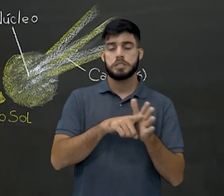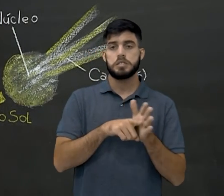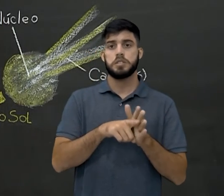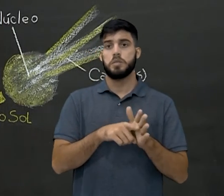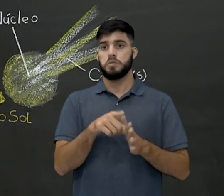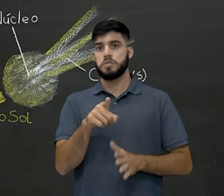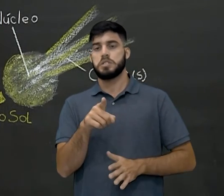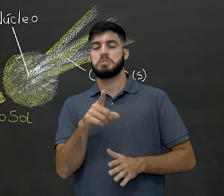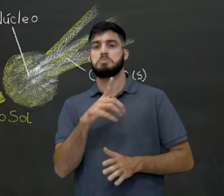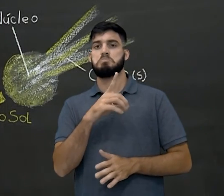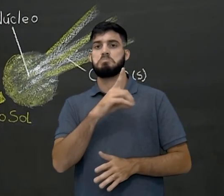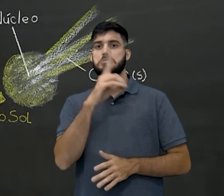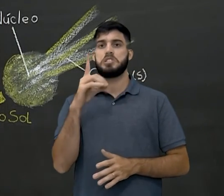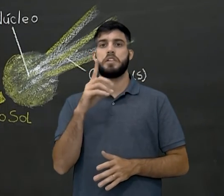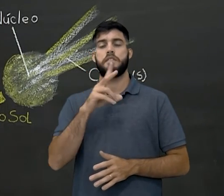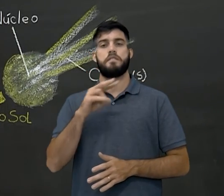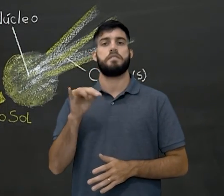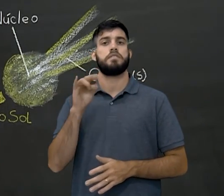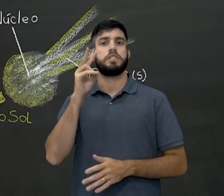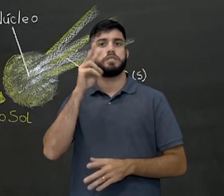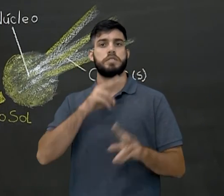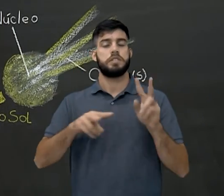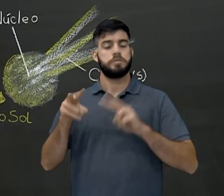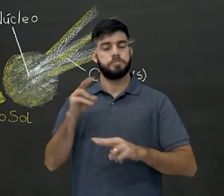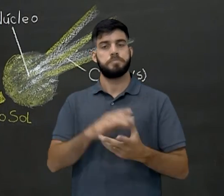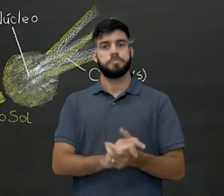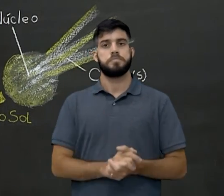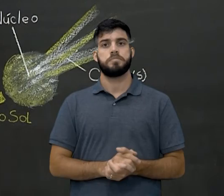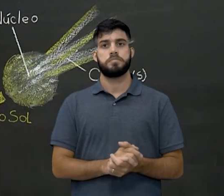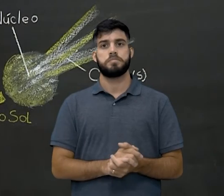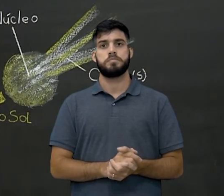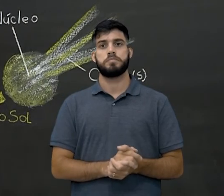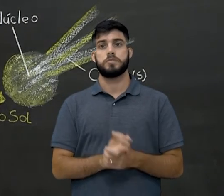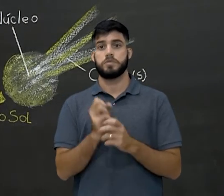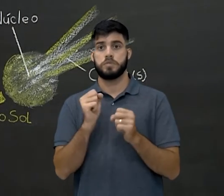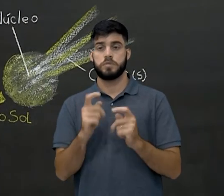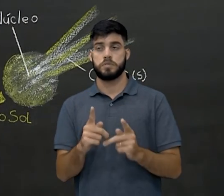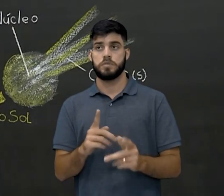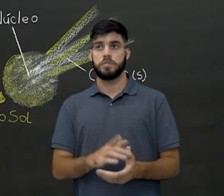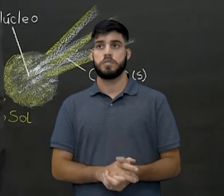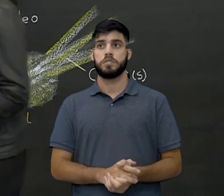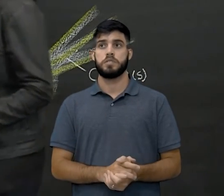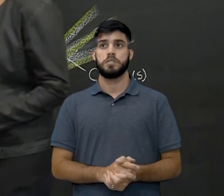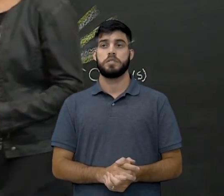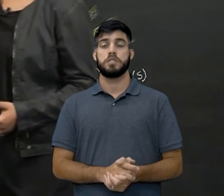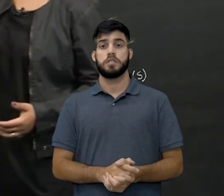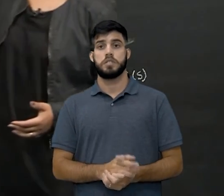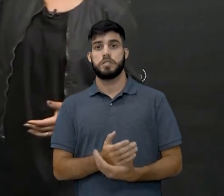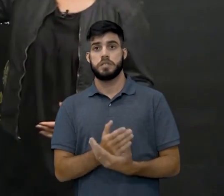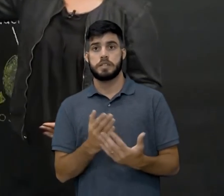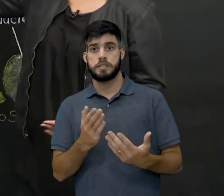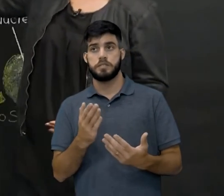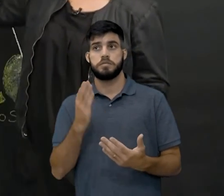dia vai conseguir ver o cometa Halley passando por aqui. Tranquilo? Então você entendeu aí,